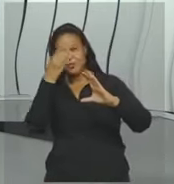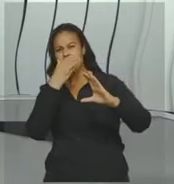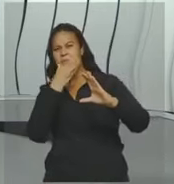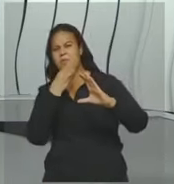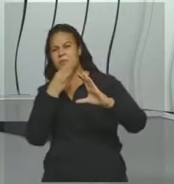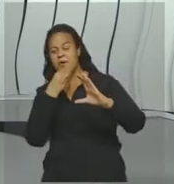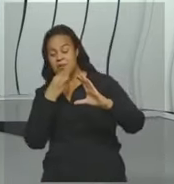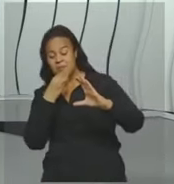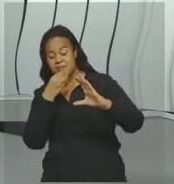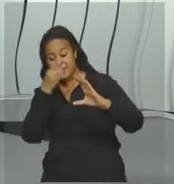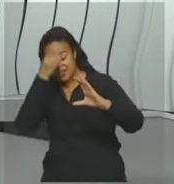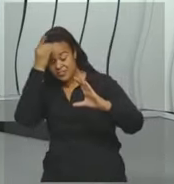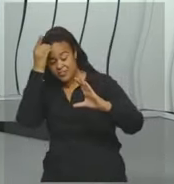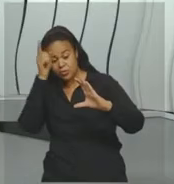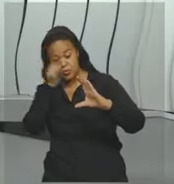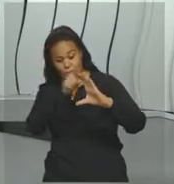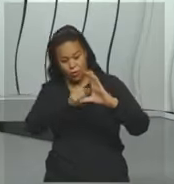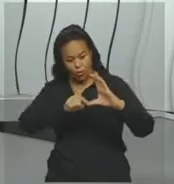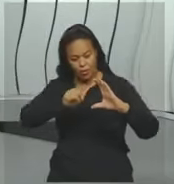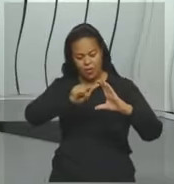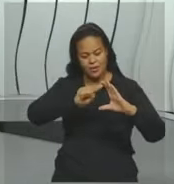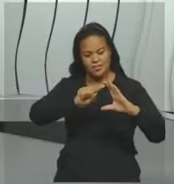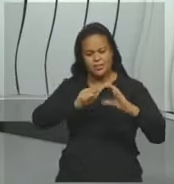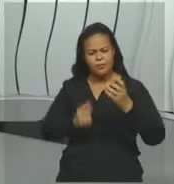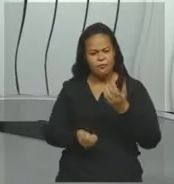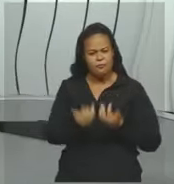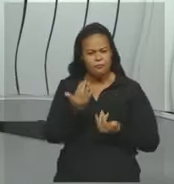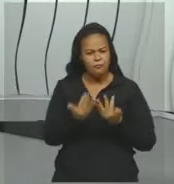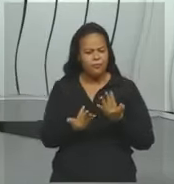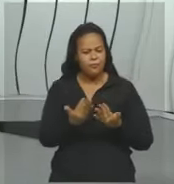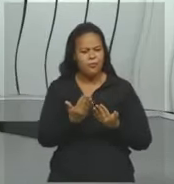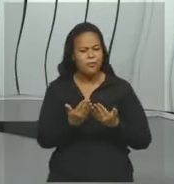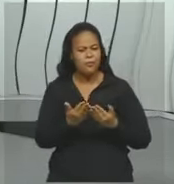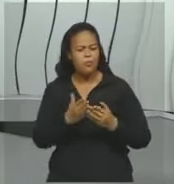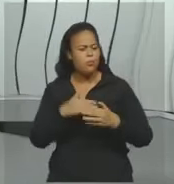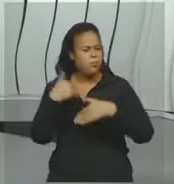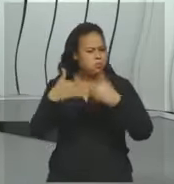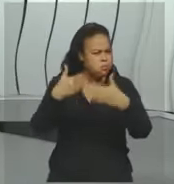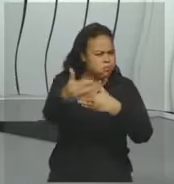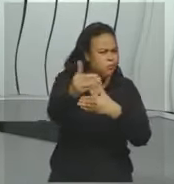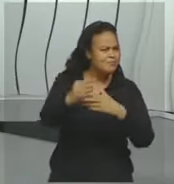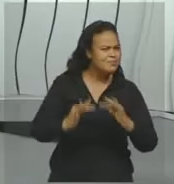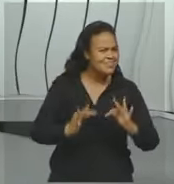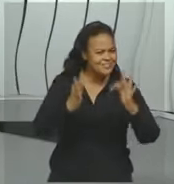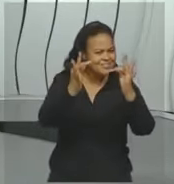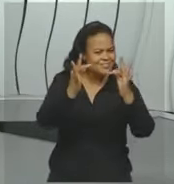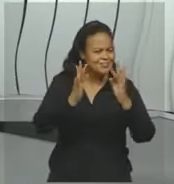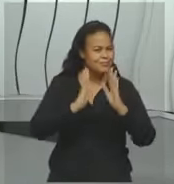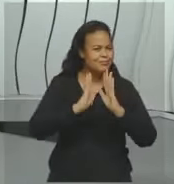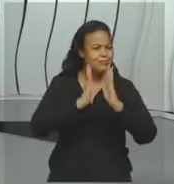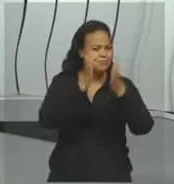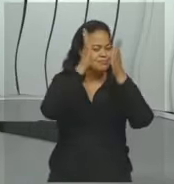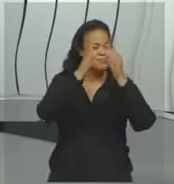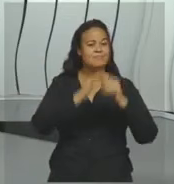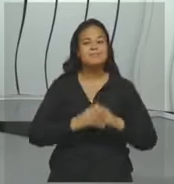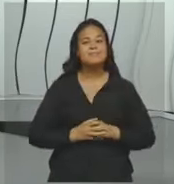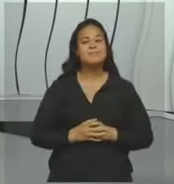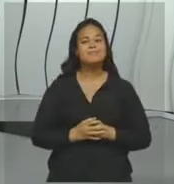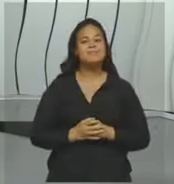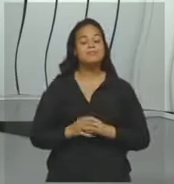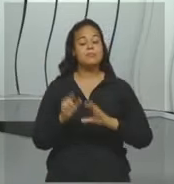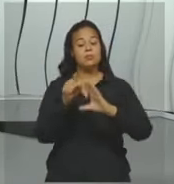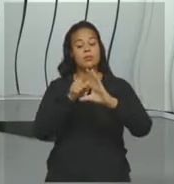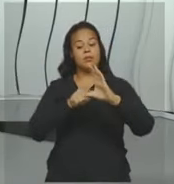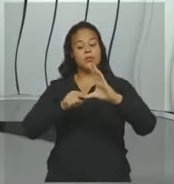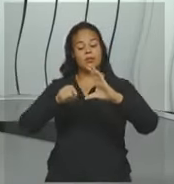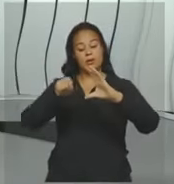inventou a roda, aí as coisas andaram realmente muito rápido. Bom, a roda é um objeto circular que pode girar em torno do